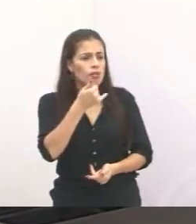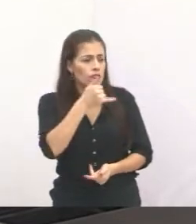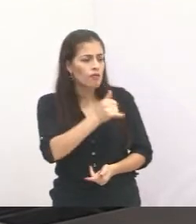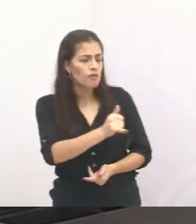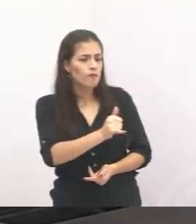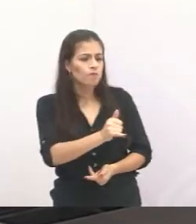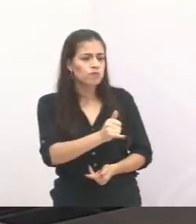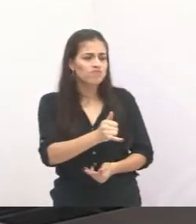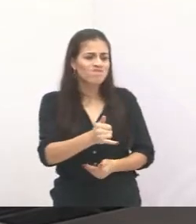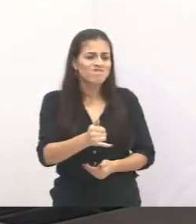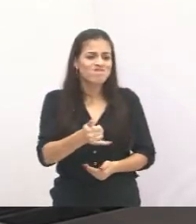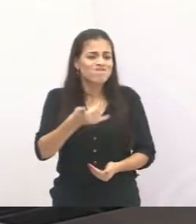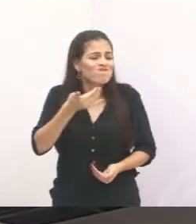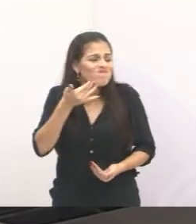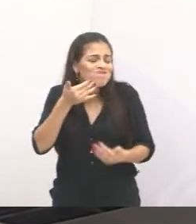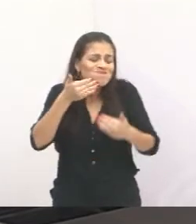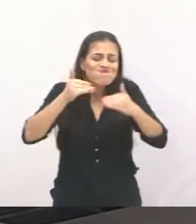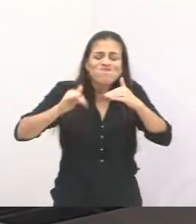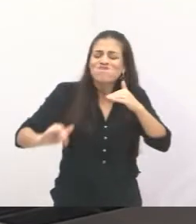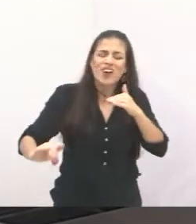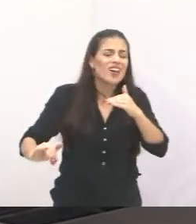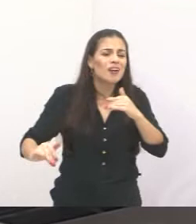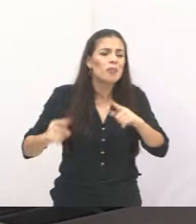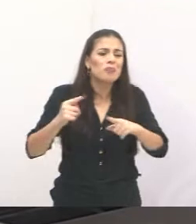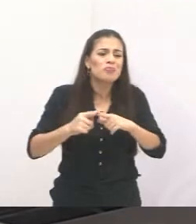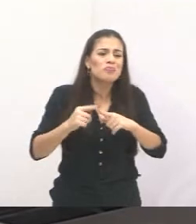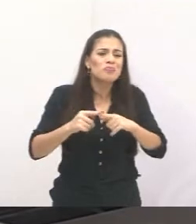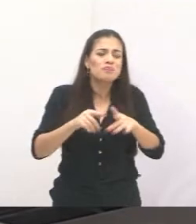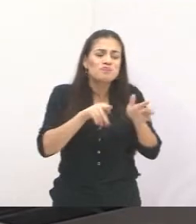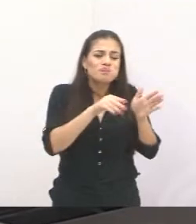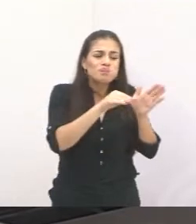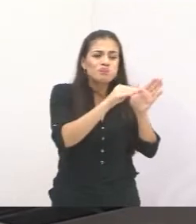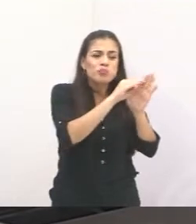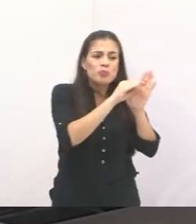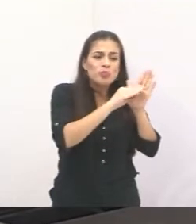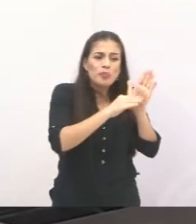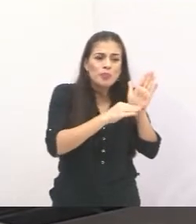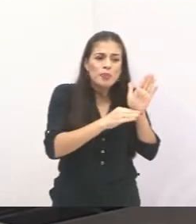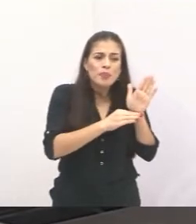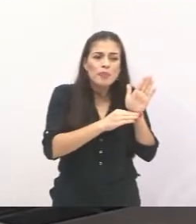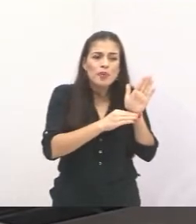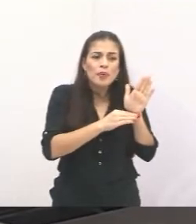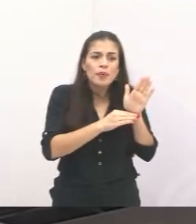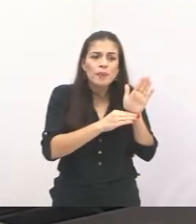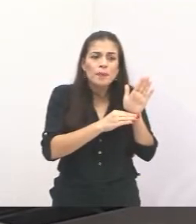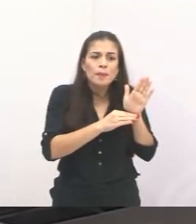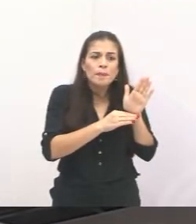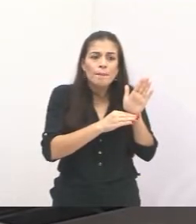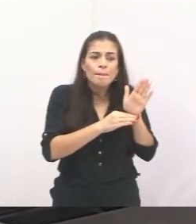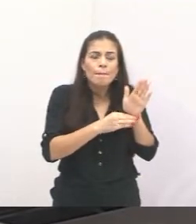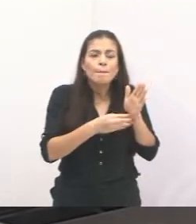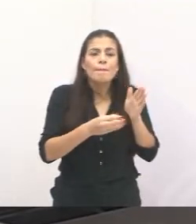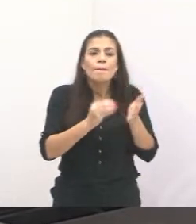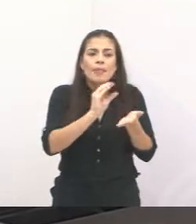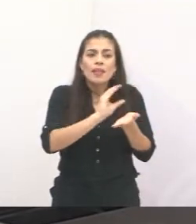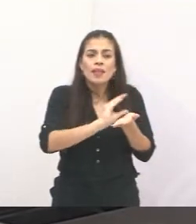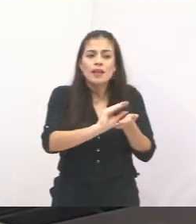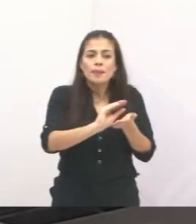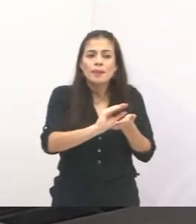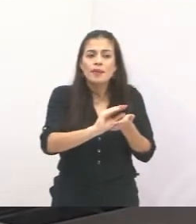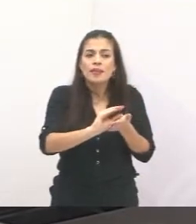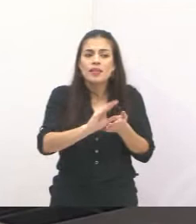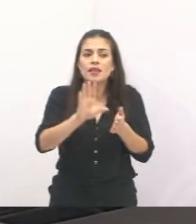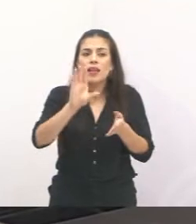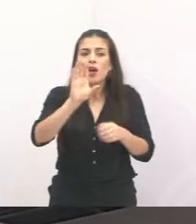ser contrária devido às condições que foram impostas pela emenda federal, emenda constitucional